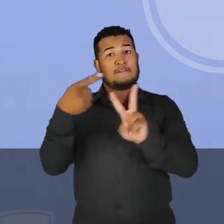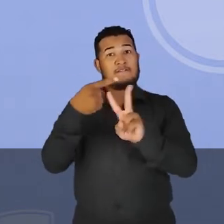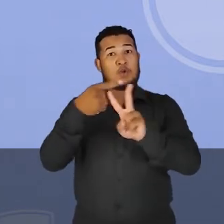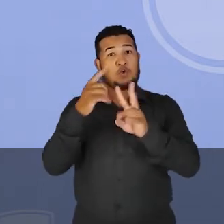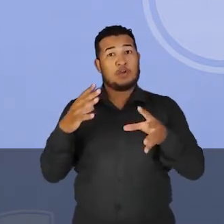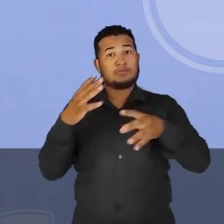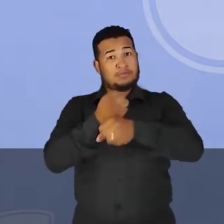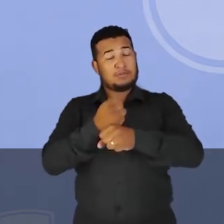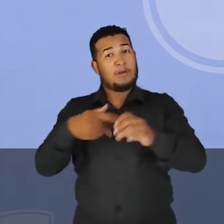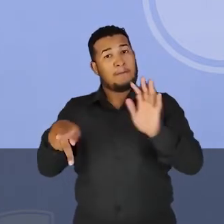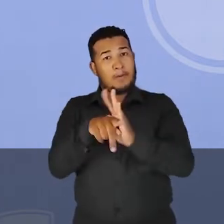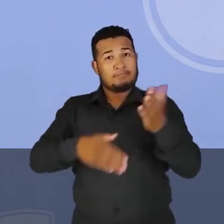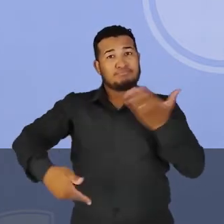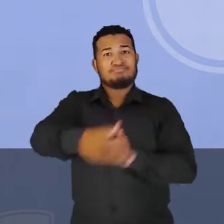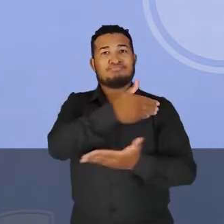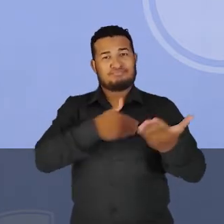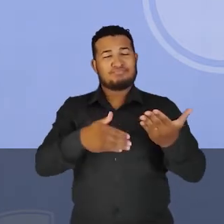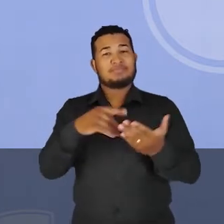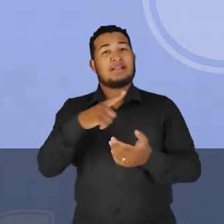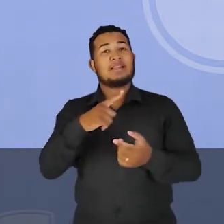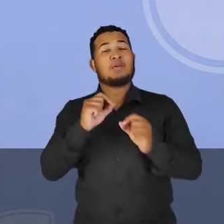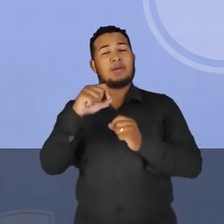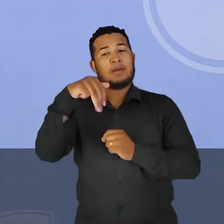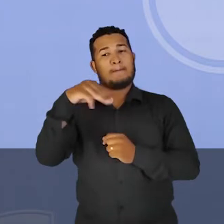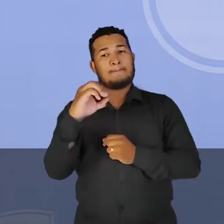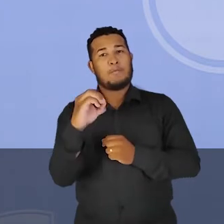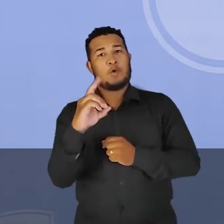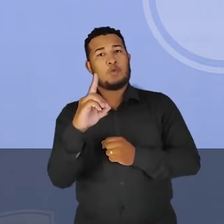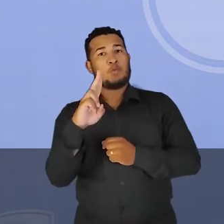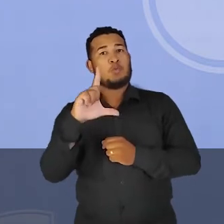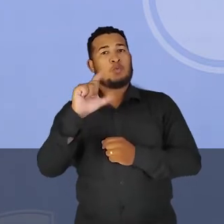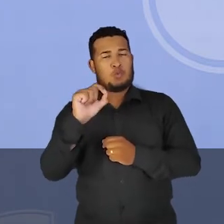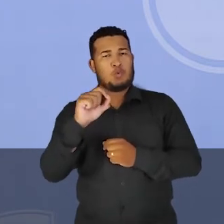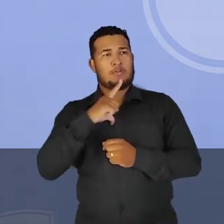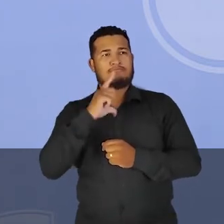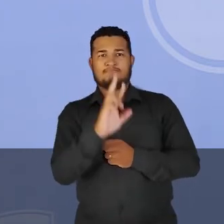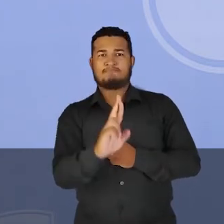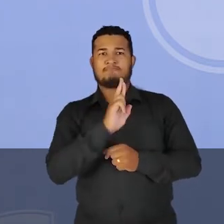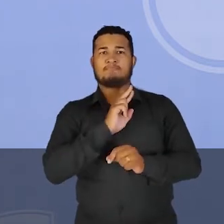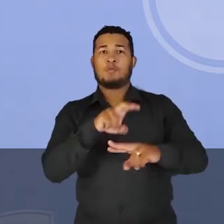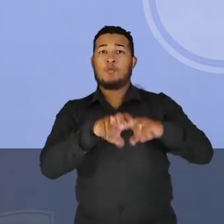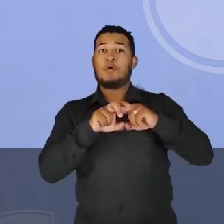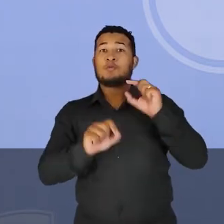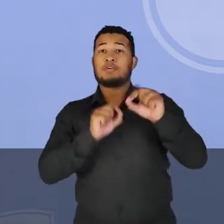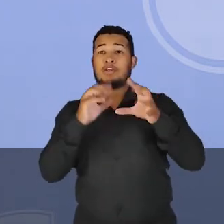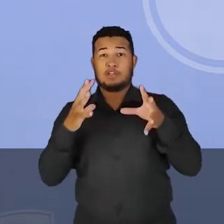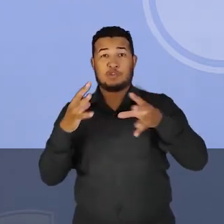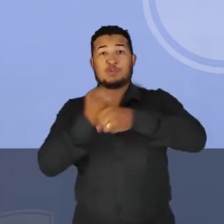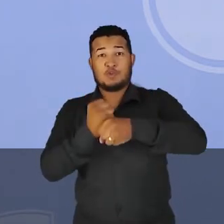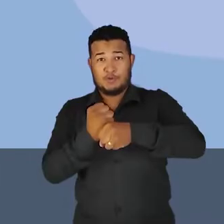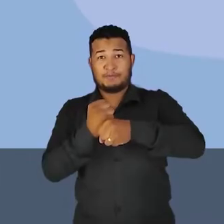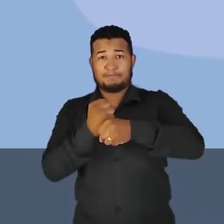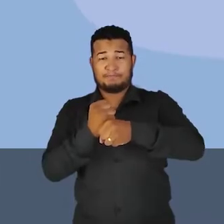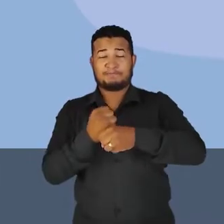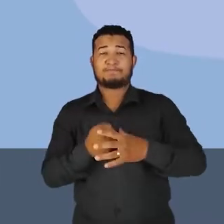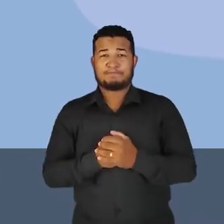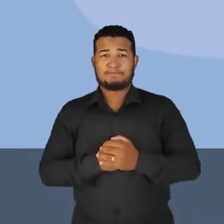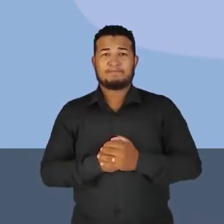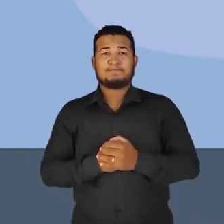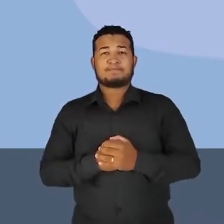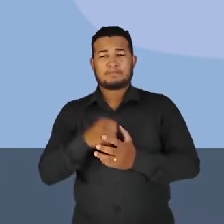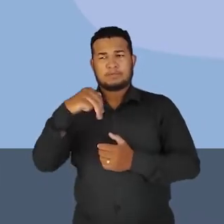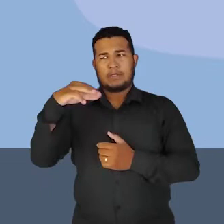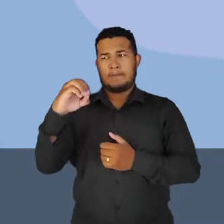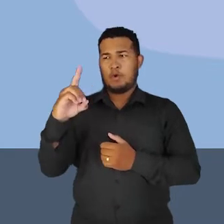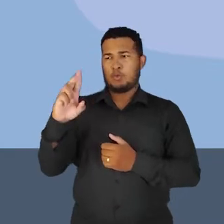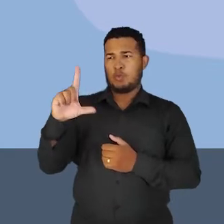resultante desta interação vai ter um módulo que vai ser obtido através da soma dos